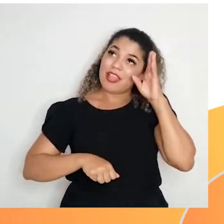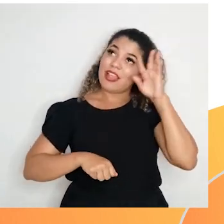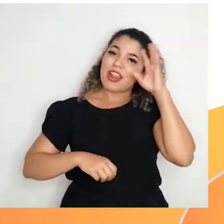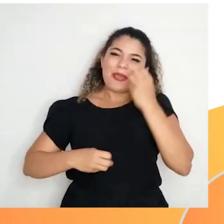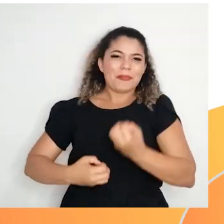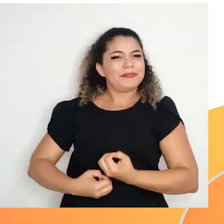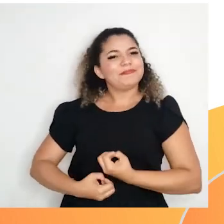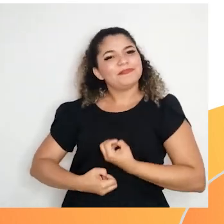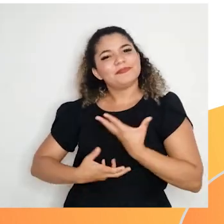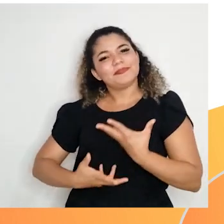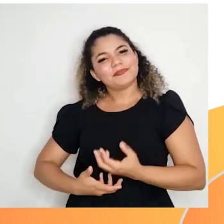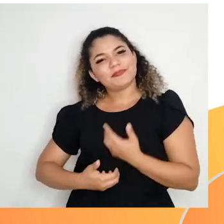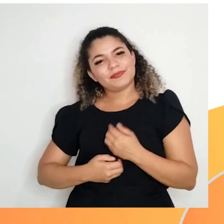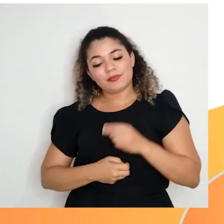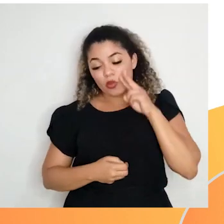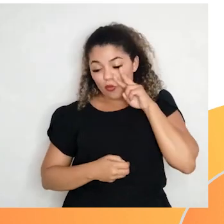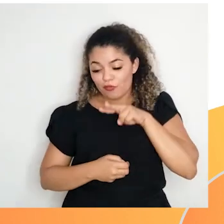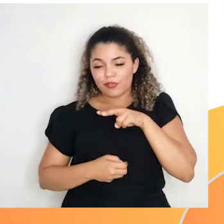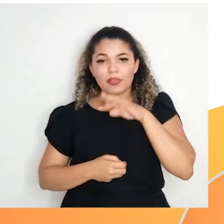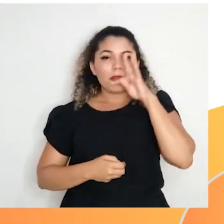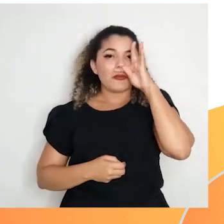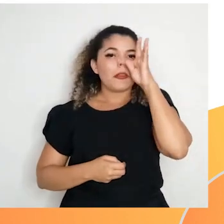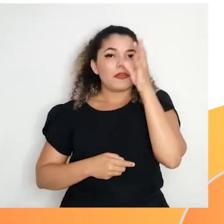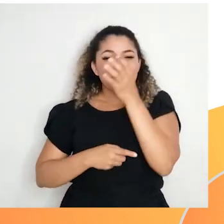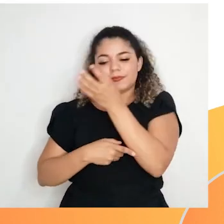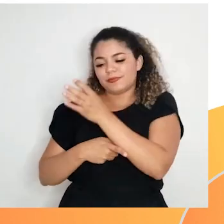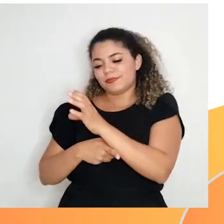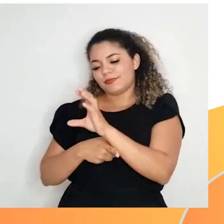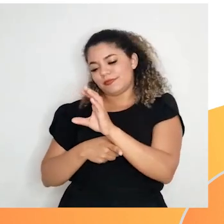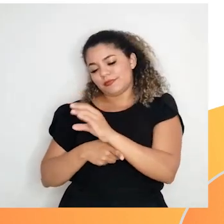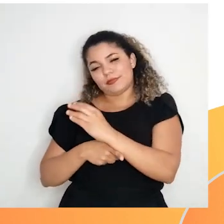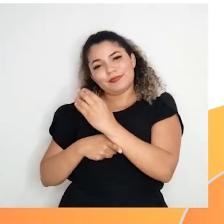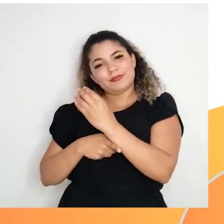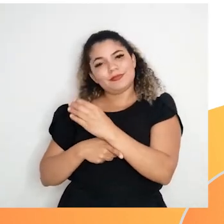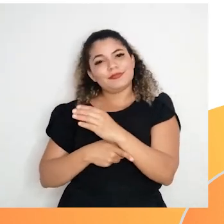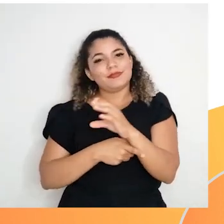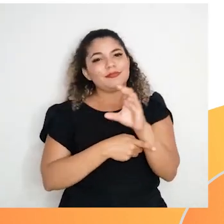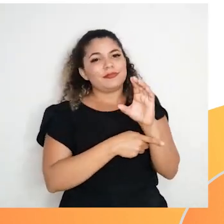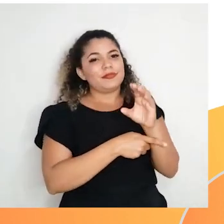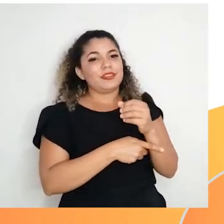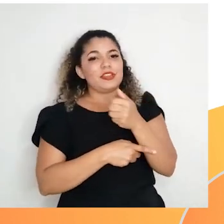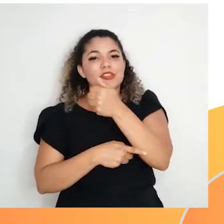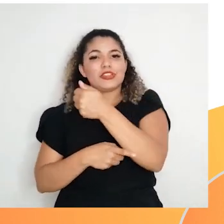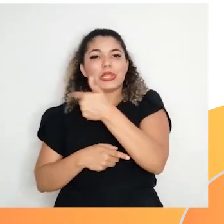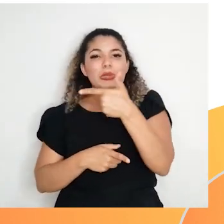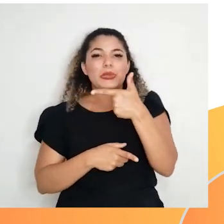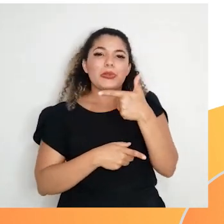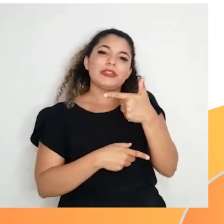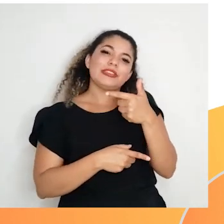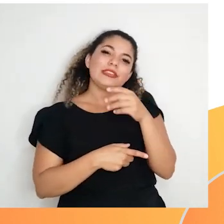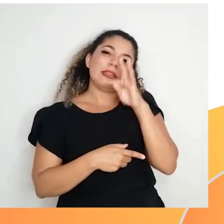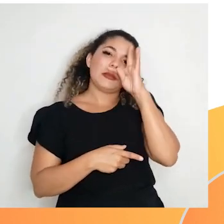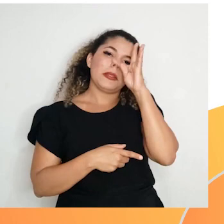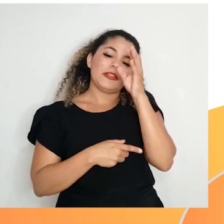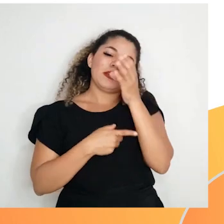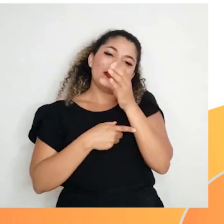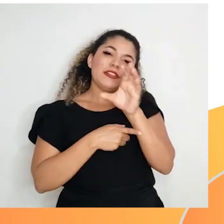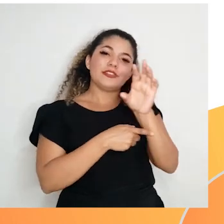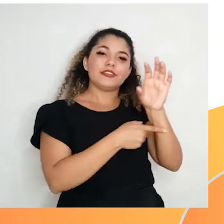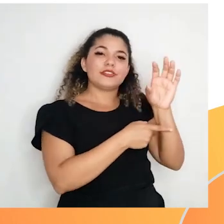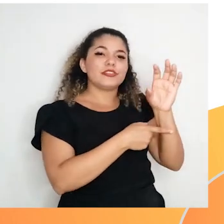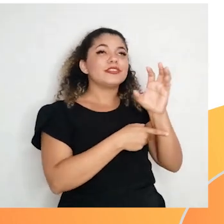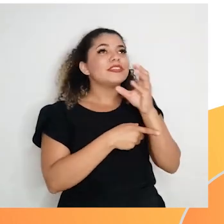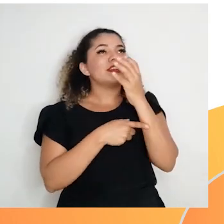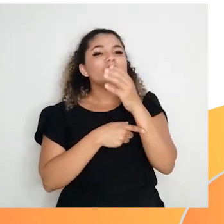nuance lírica através da imagem, através dos 12 girassóis de